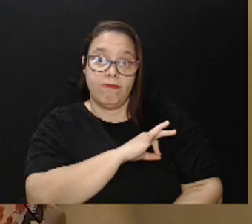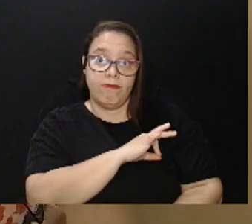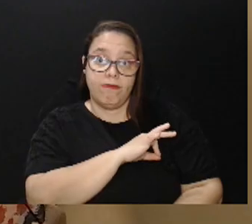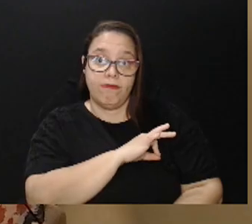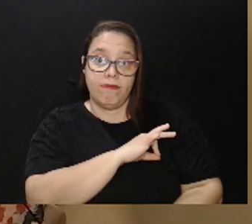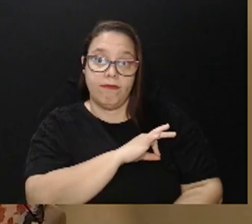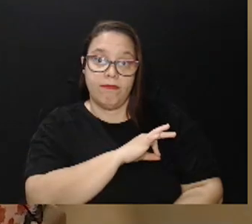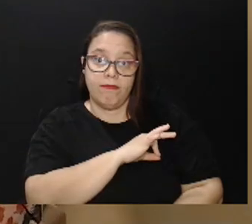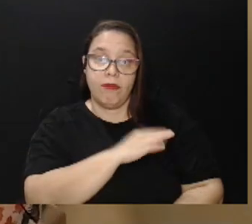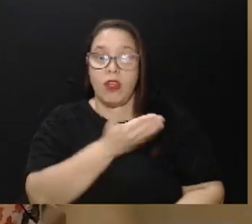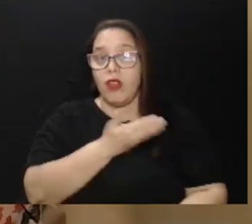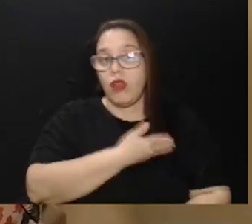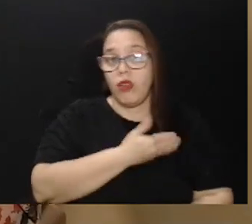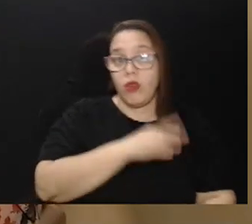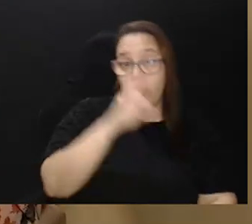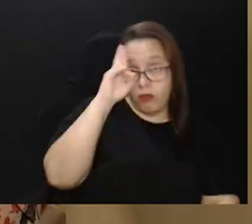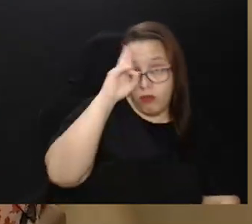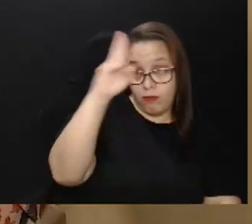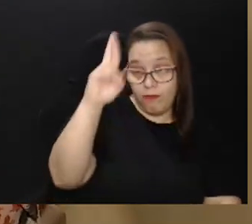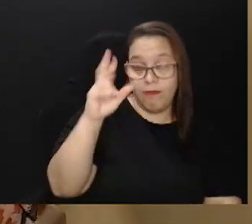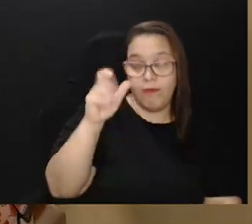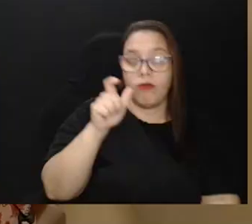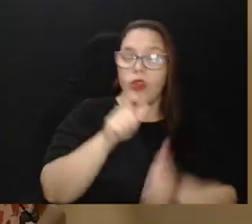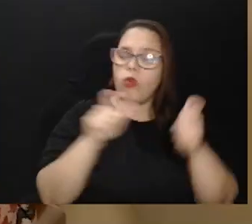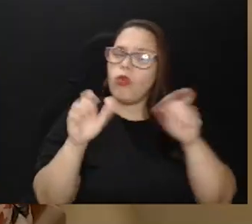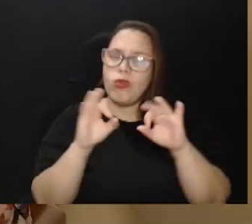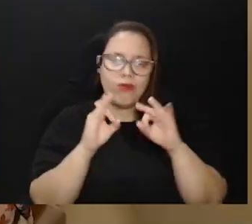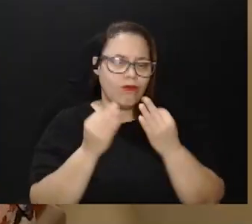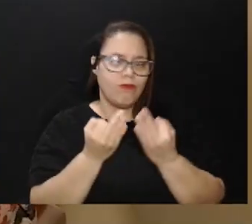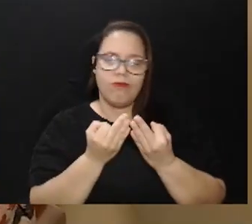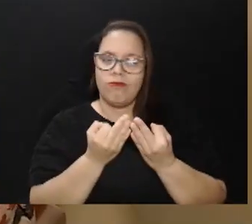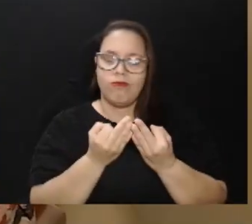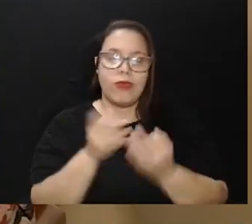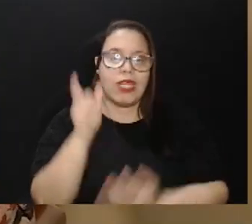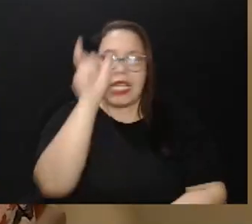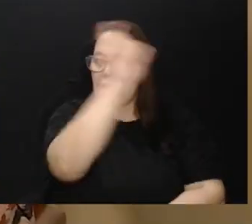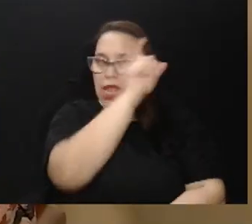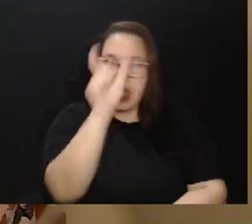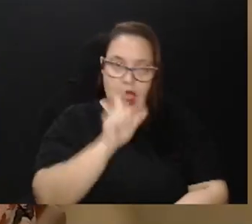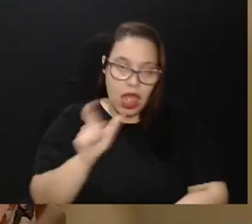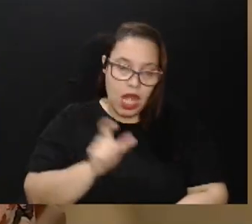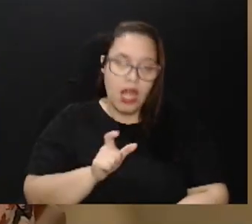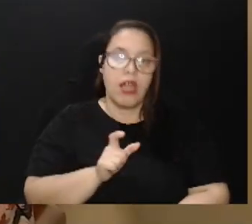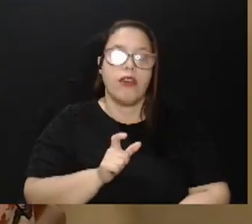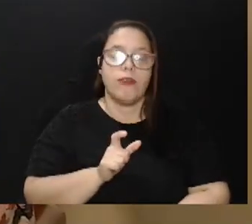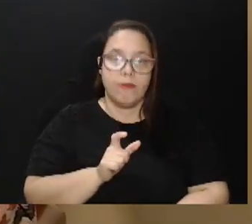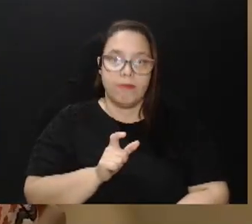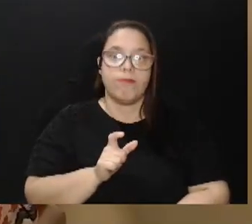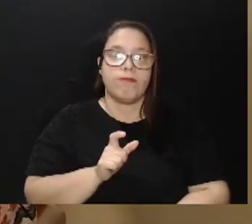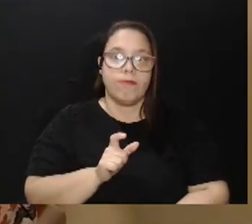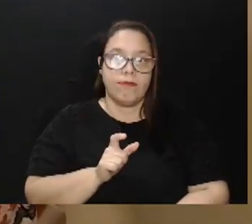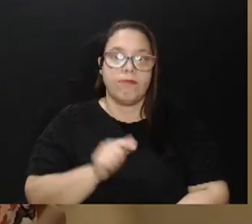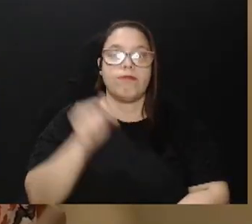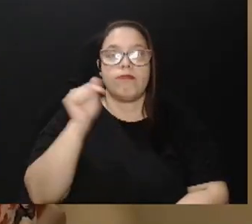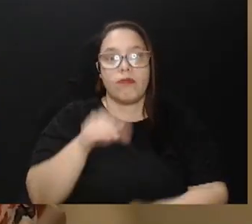barão. Muitas famílias italianas, mesmo as que vieram aqui para o Brasil, para Campinas,